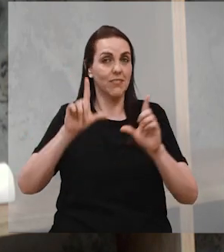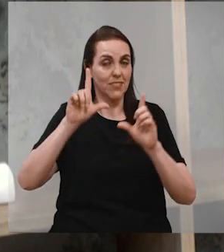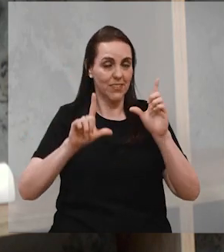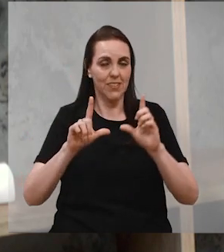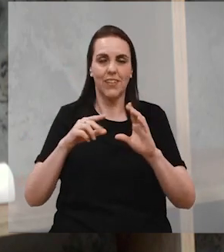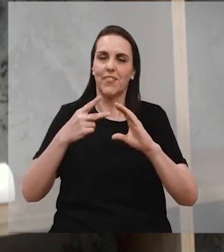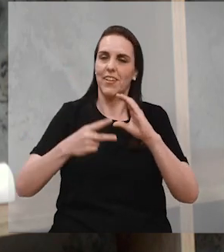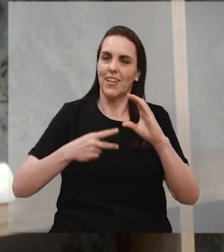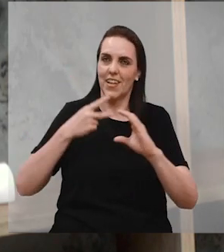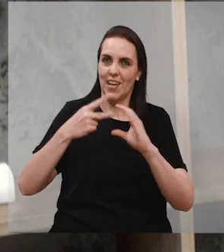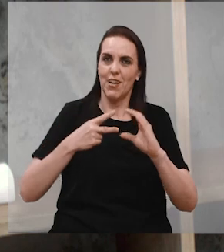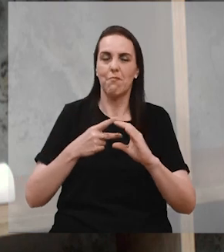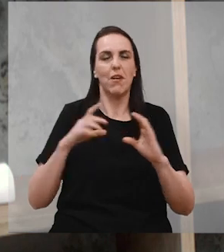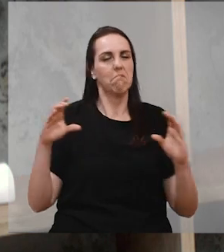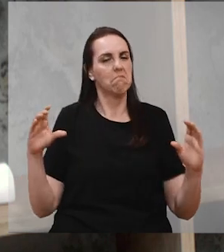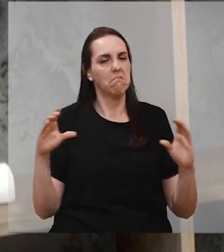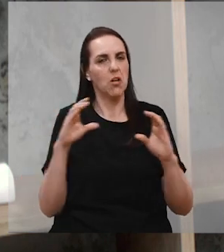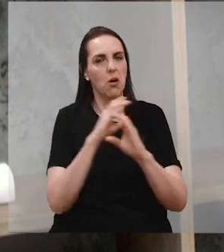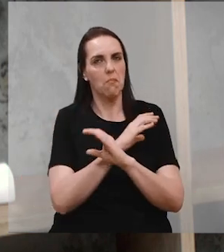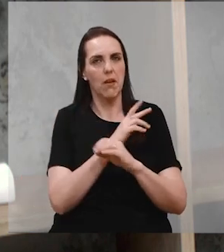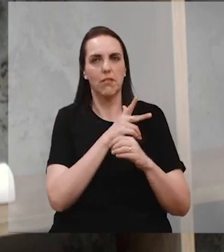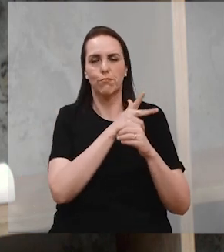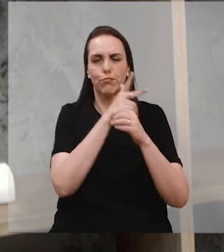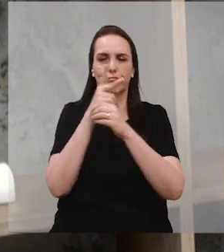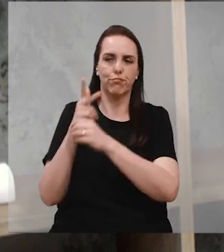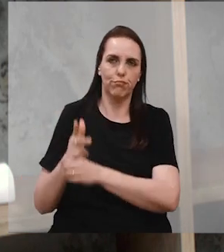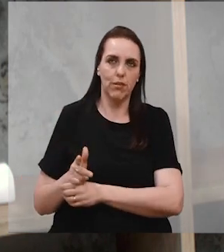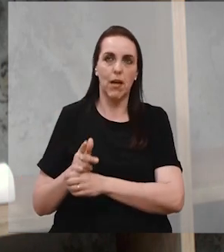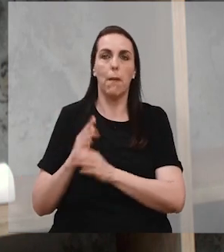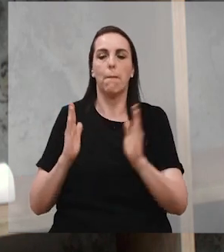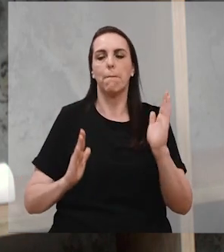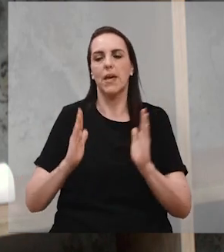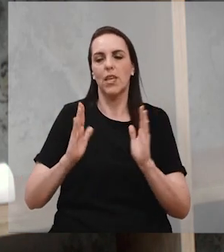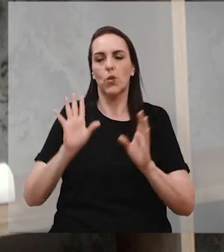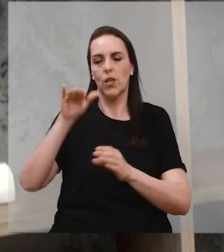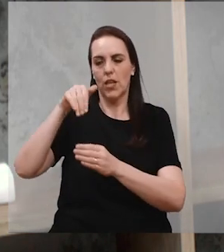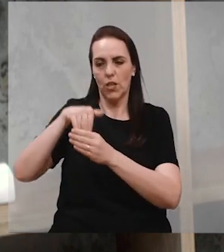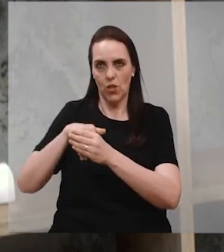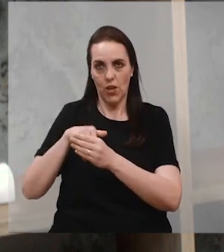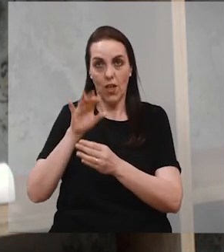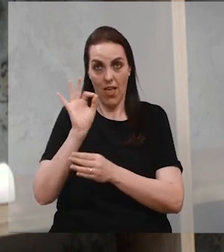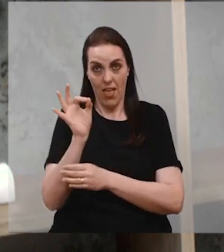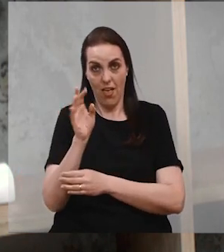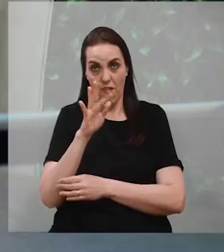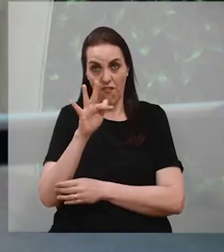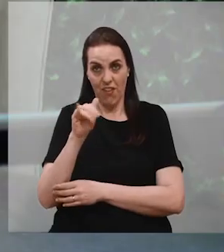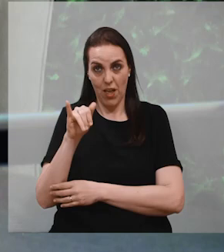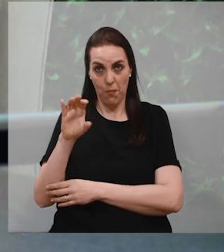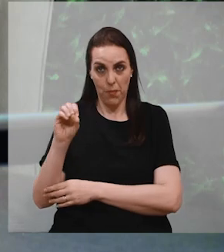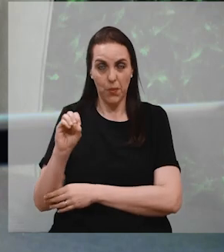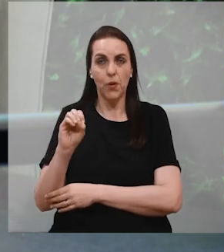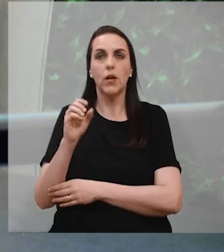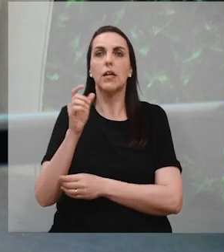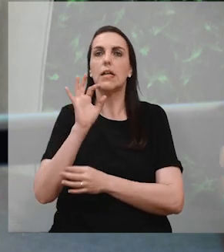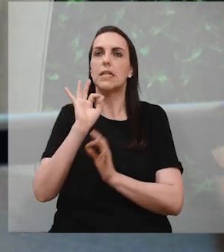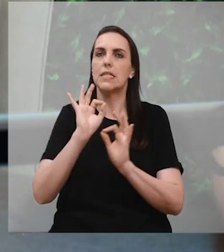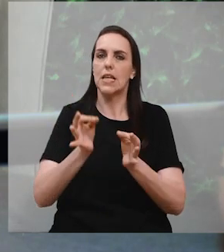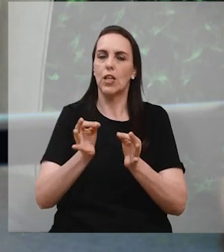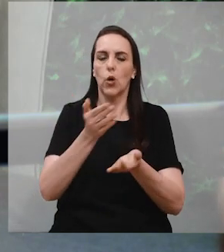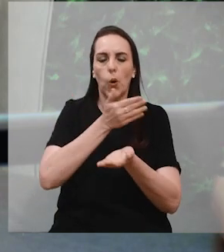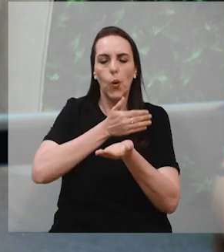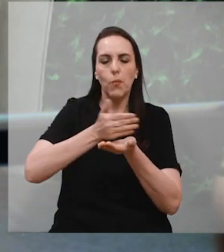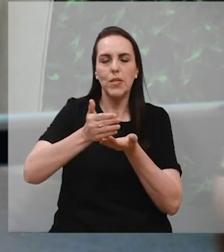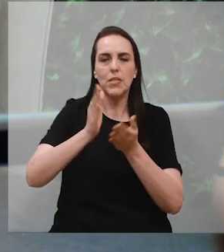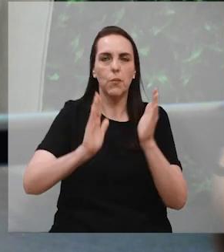cobertura completa também ao longo de todo o período eleitoral, não é mesmo, Fábio? Exatamente, a gente começou, né, com todo esse